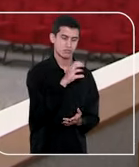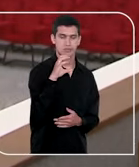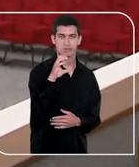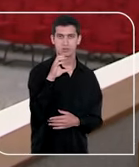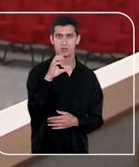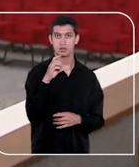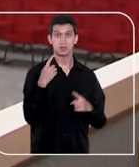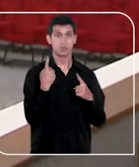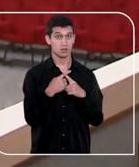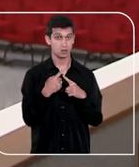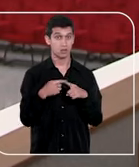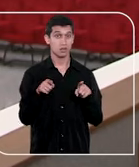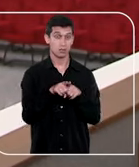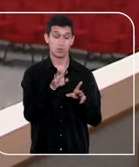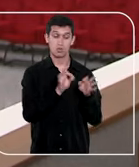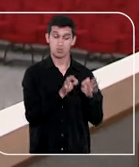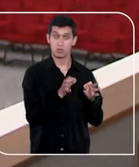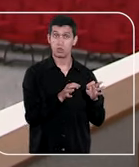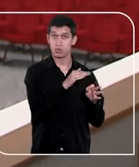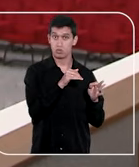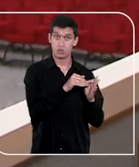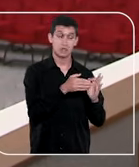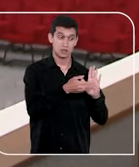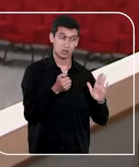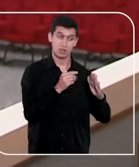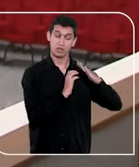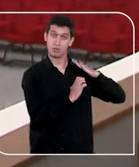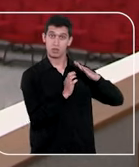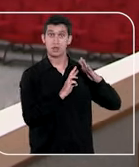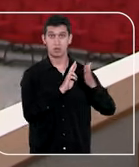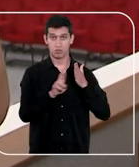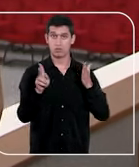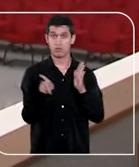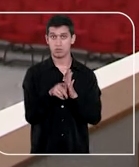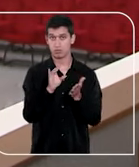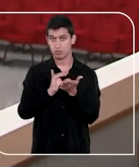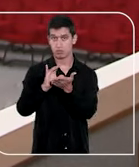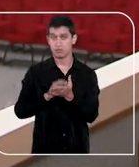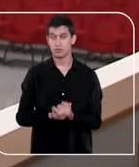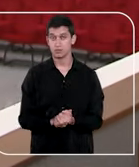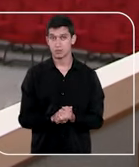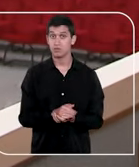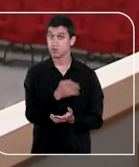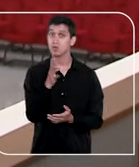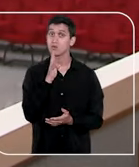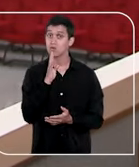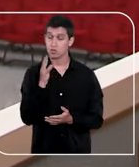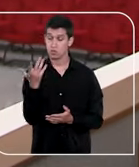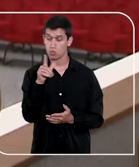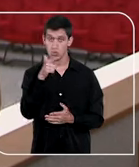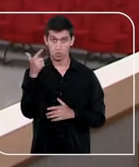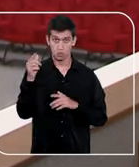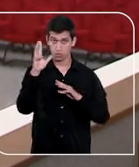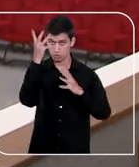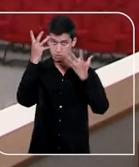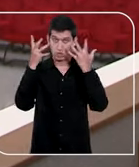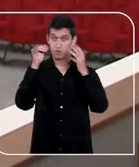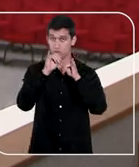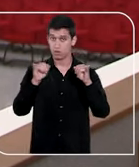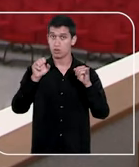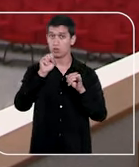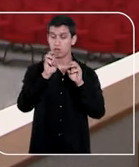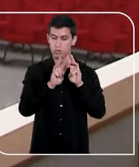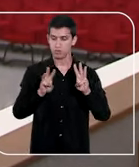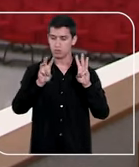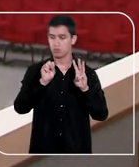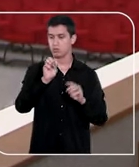de crédito e, no caso julgado, excluiu a empresa de responder por indenização. Você confere outras notícias no site do